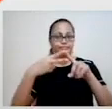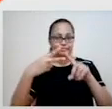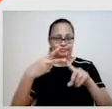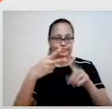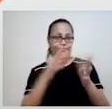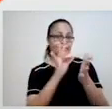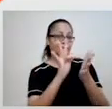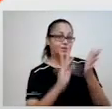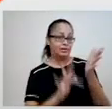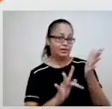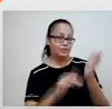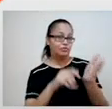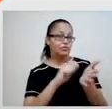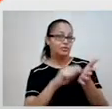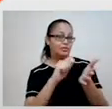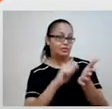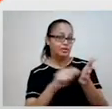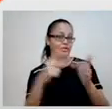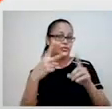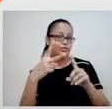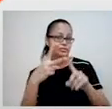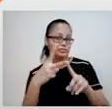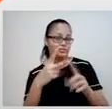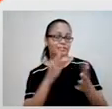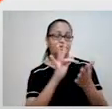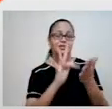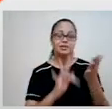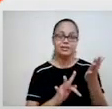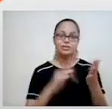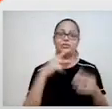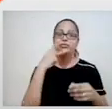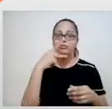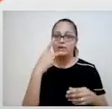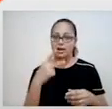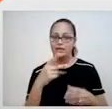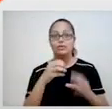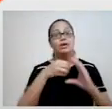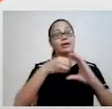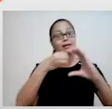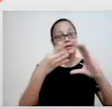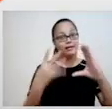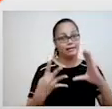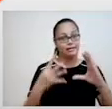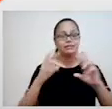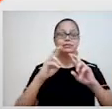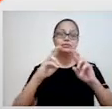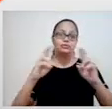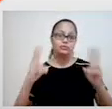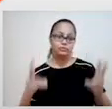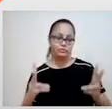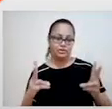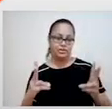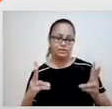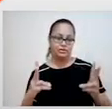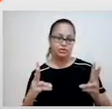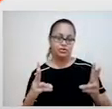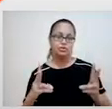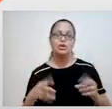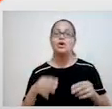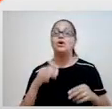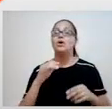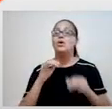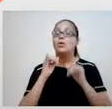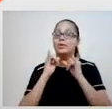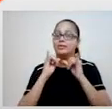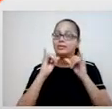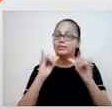falado, portanto, eles têm características distintas. E o escrito também é um texto. Tudo que transmite, então, uma mensagem